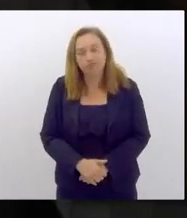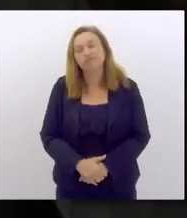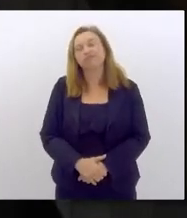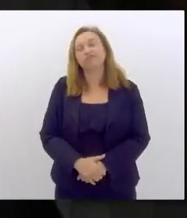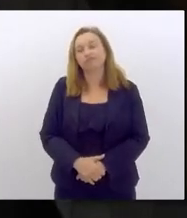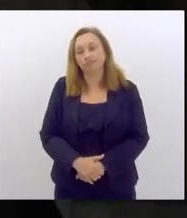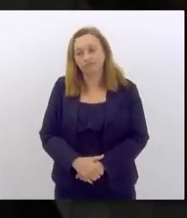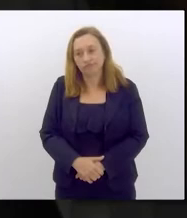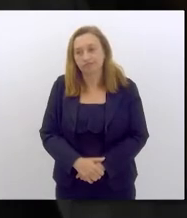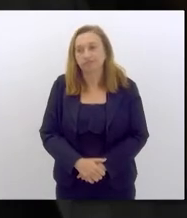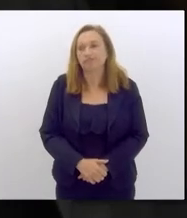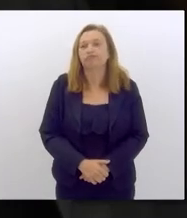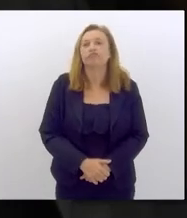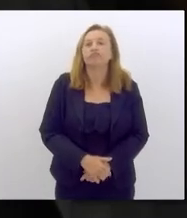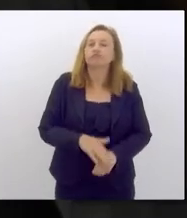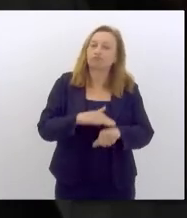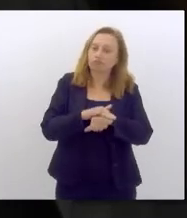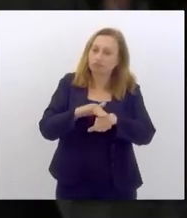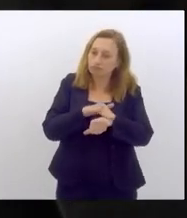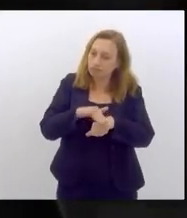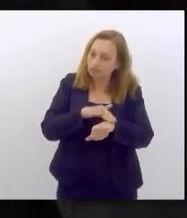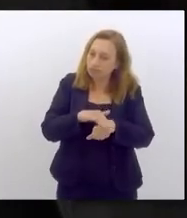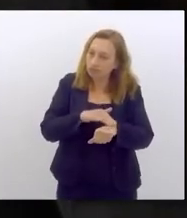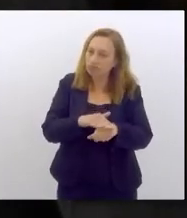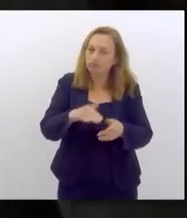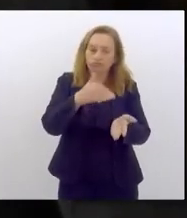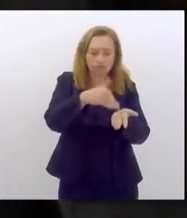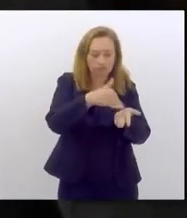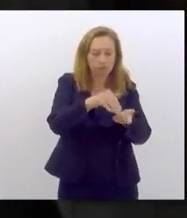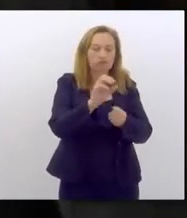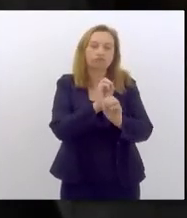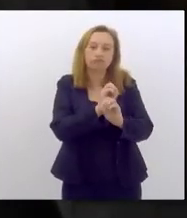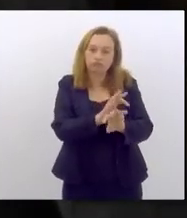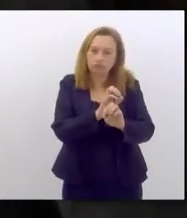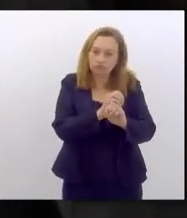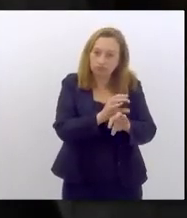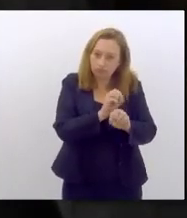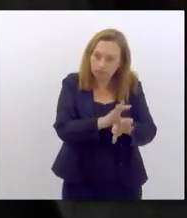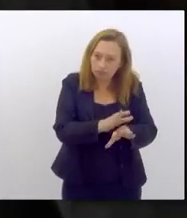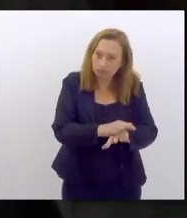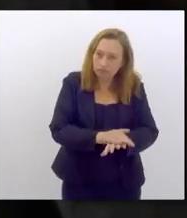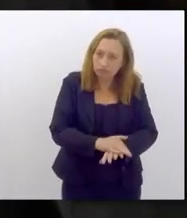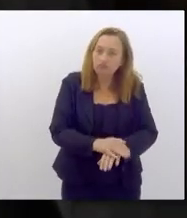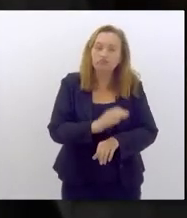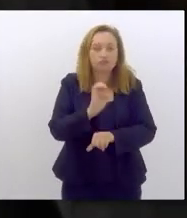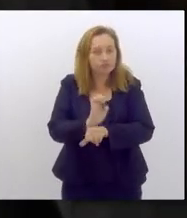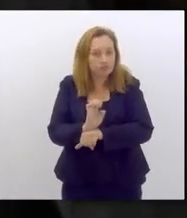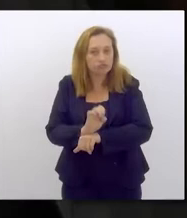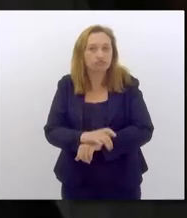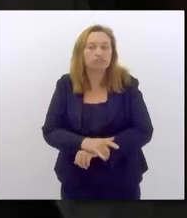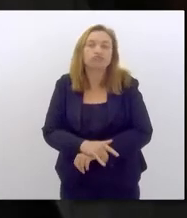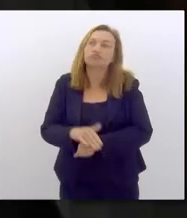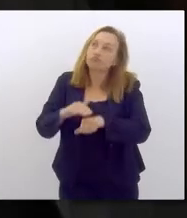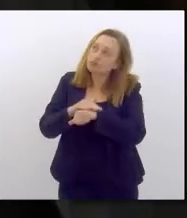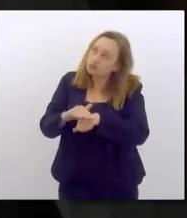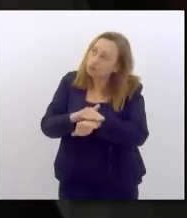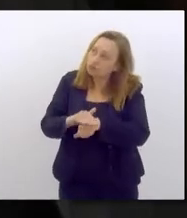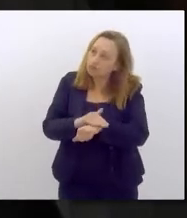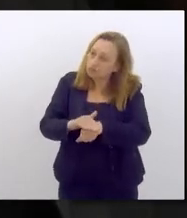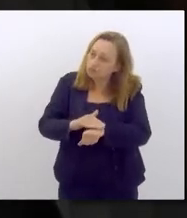prazo. Eu tenho conversado com secretário de Educação e secretário de Educação do Estado, tenho conversado